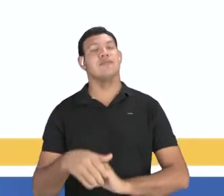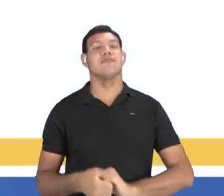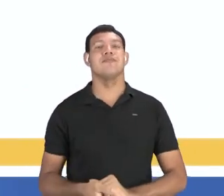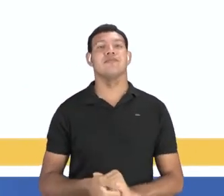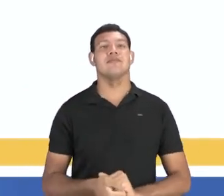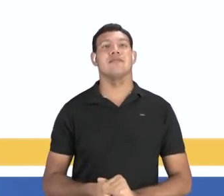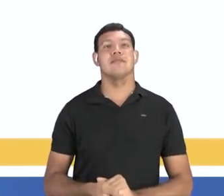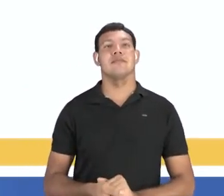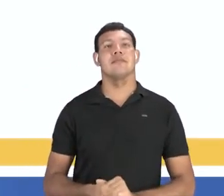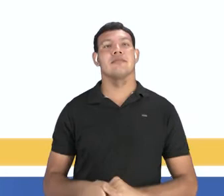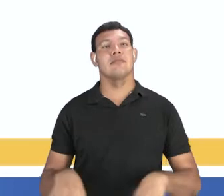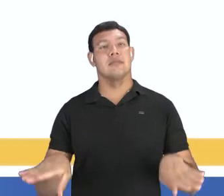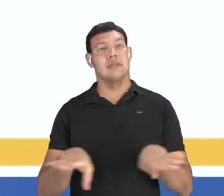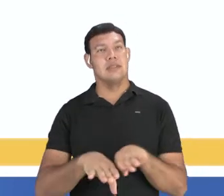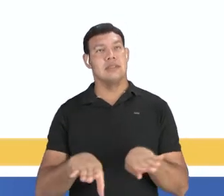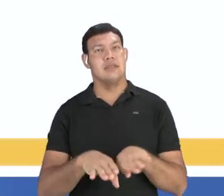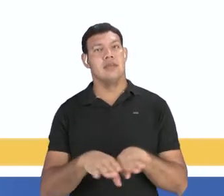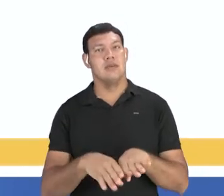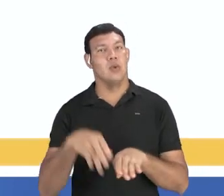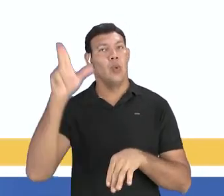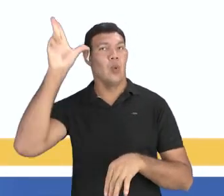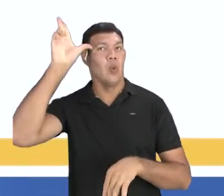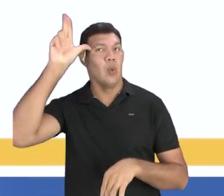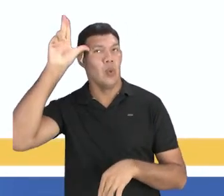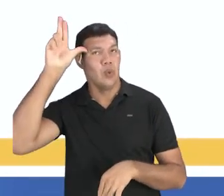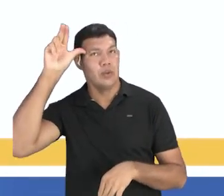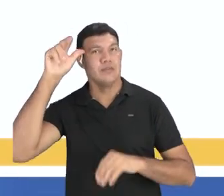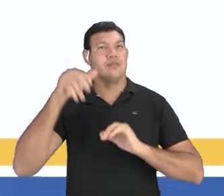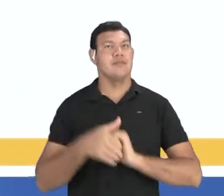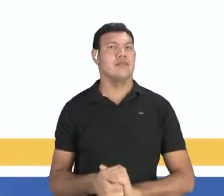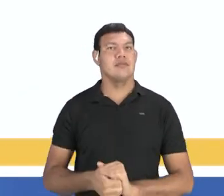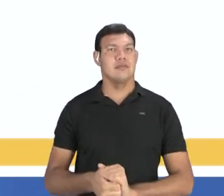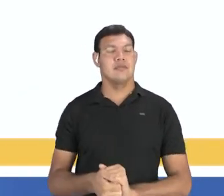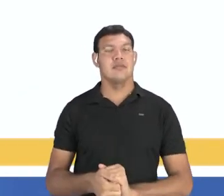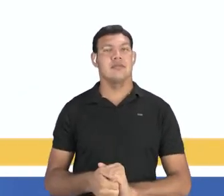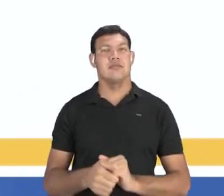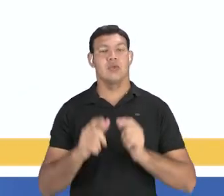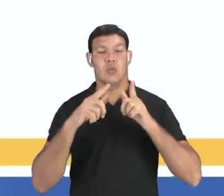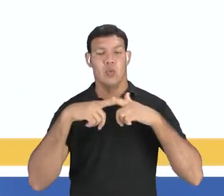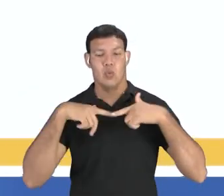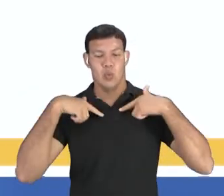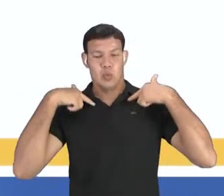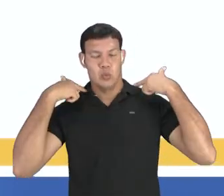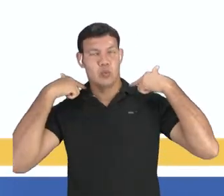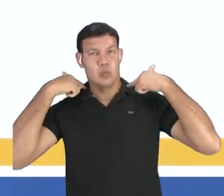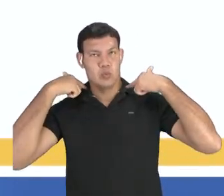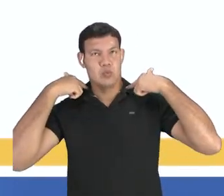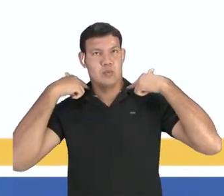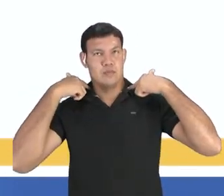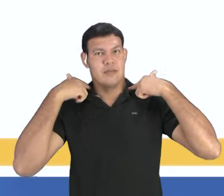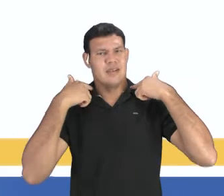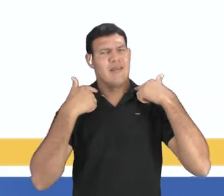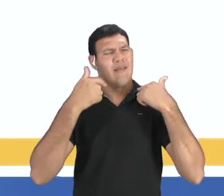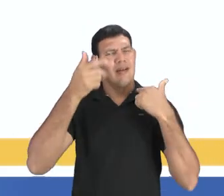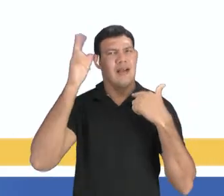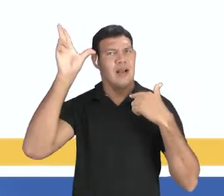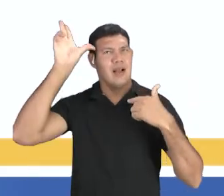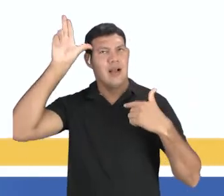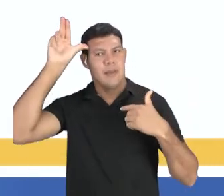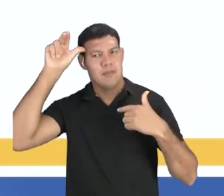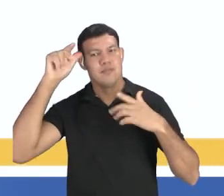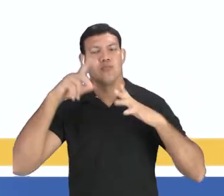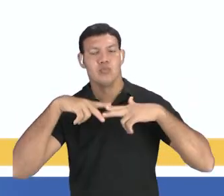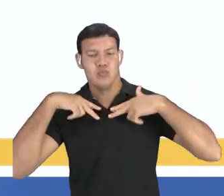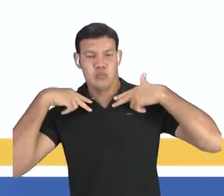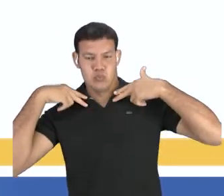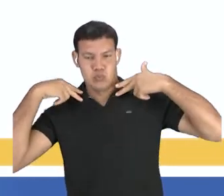e vamos ter aqui o atrelamento do cavalo né para ela ir com a roça mas é o atrelamento aqui é o principal destaque né o cavalo antes era atrelada pelo